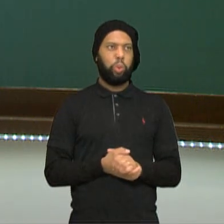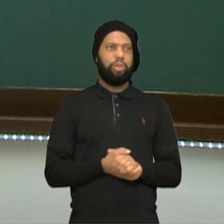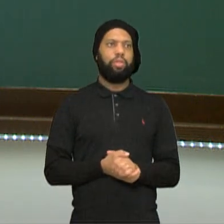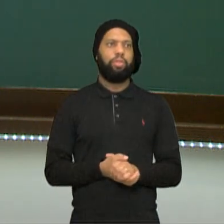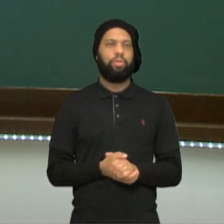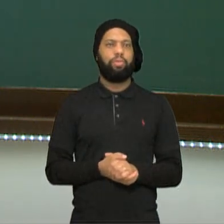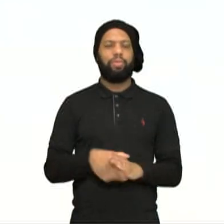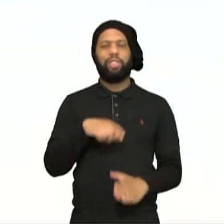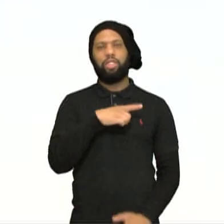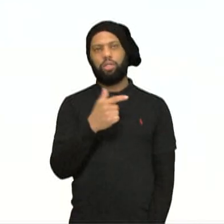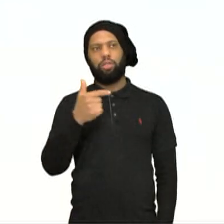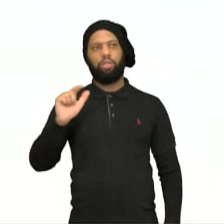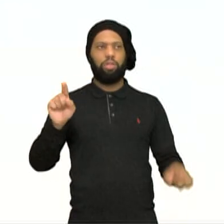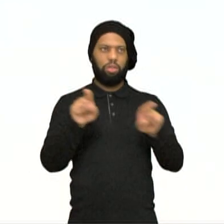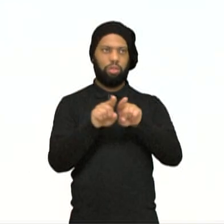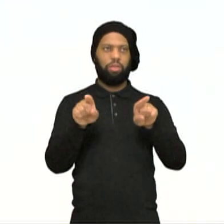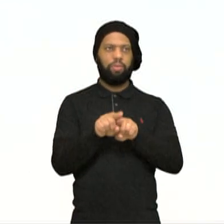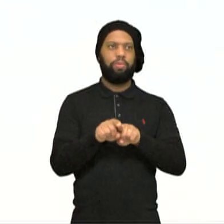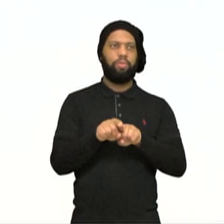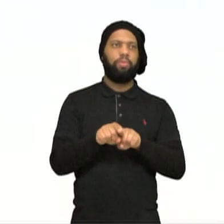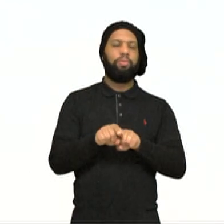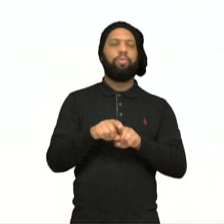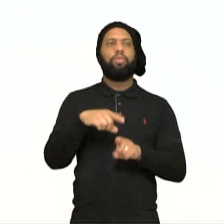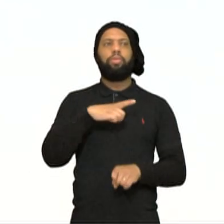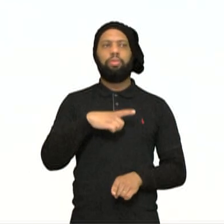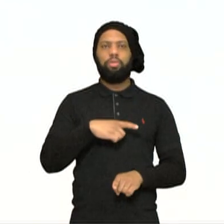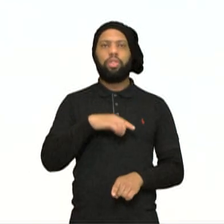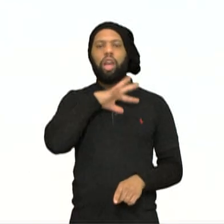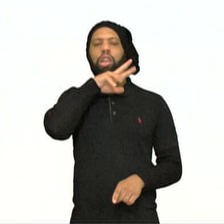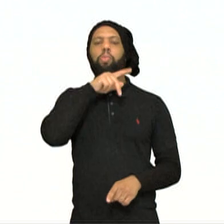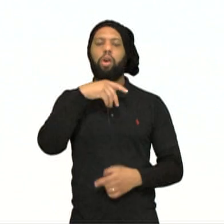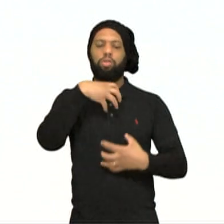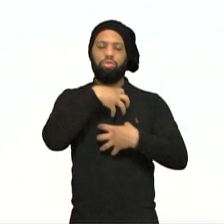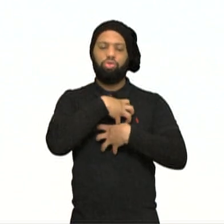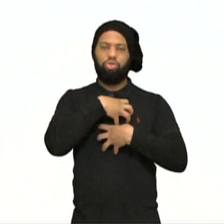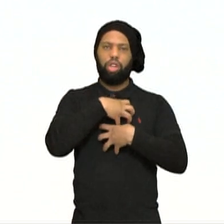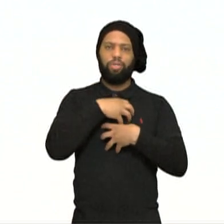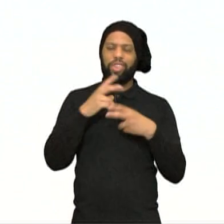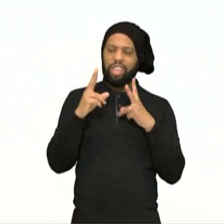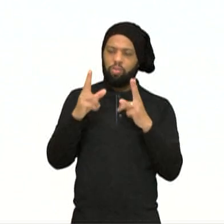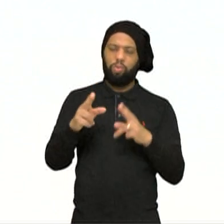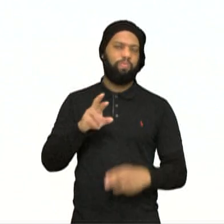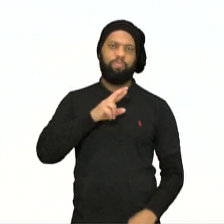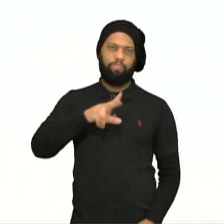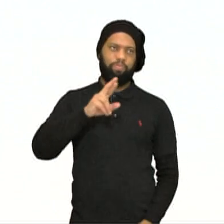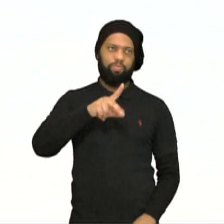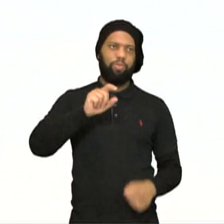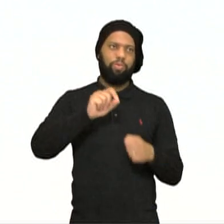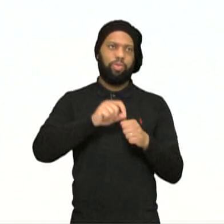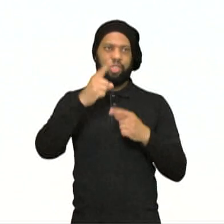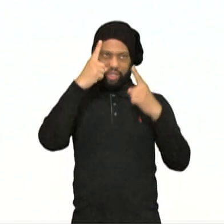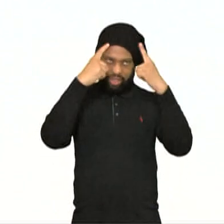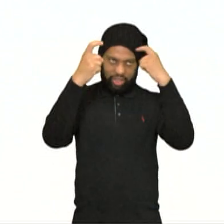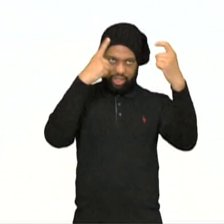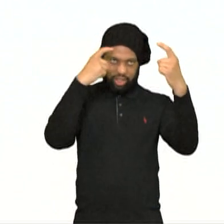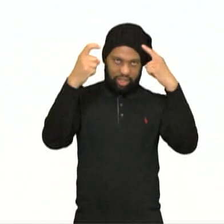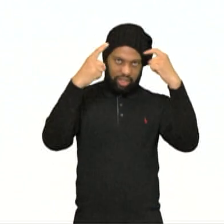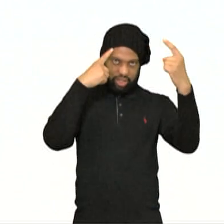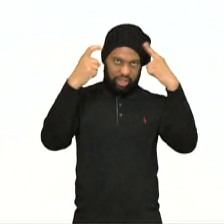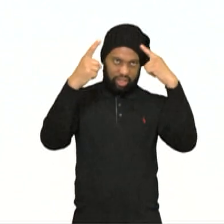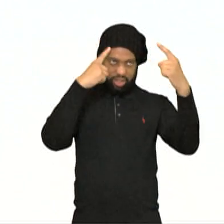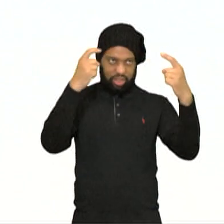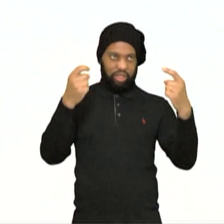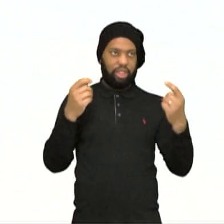Então, mais um detalhe aqui, né? Em vez de representar animais de forma realista, os povos Aparai e Auana criam seres